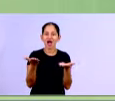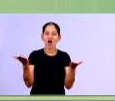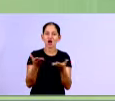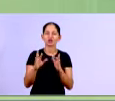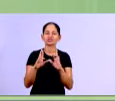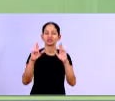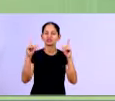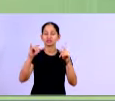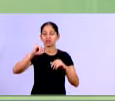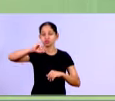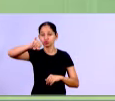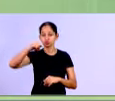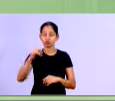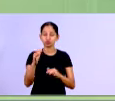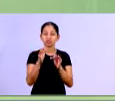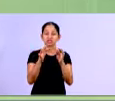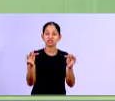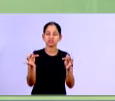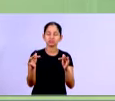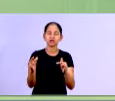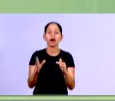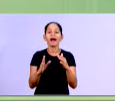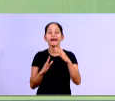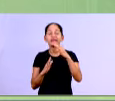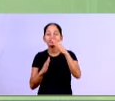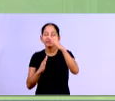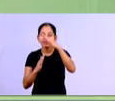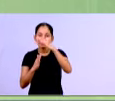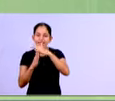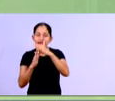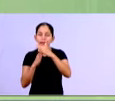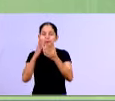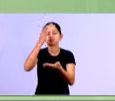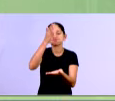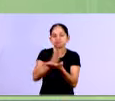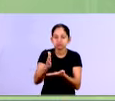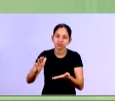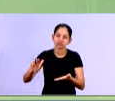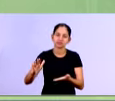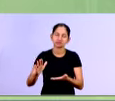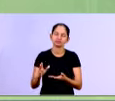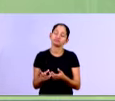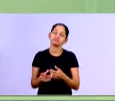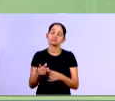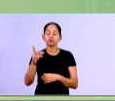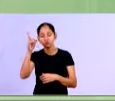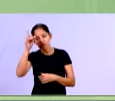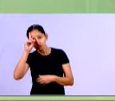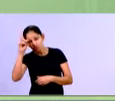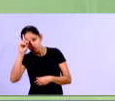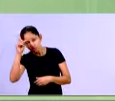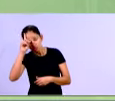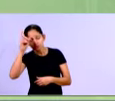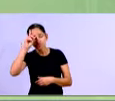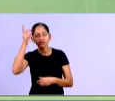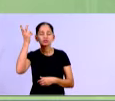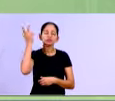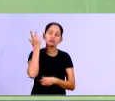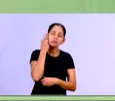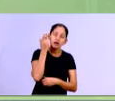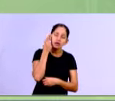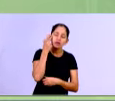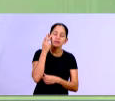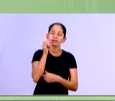o juros simples em períodos não inteiros, né? Olha só, no dia a dia, muitas vezes nos deparamos